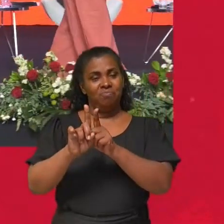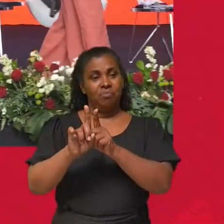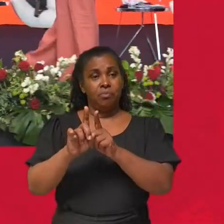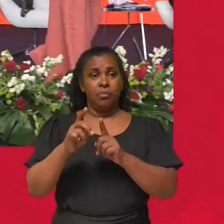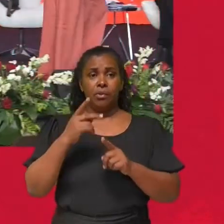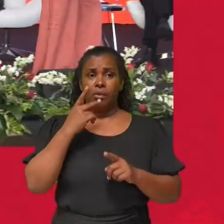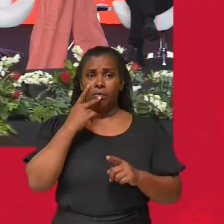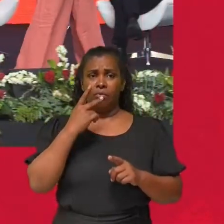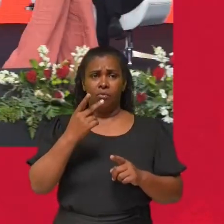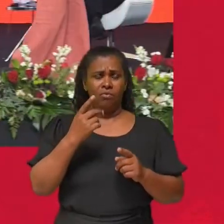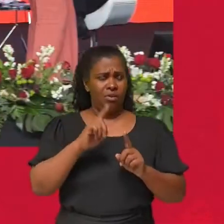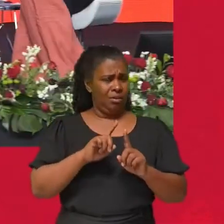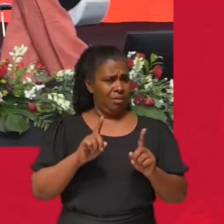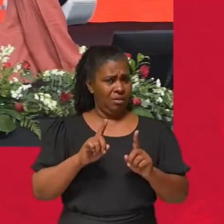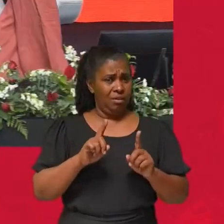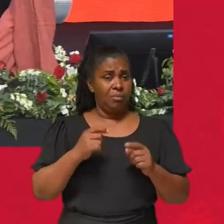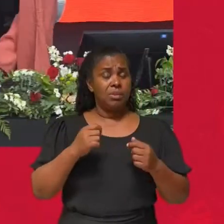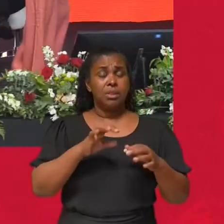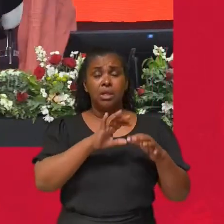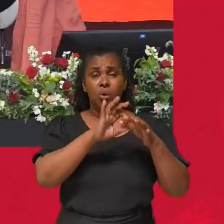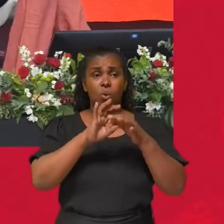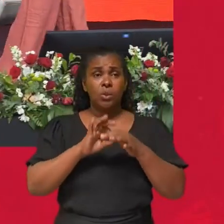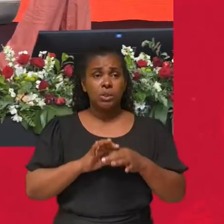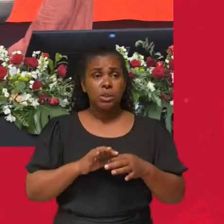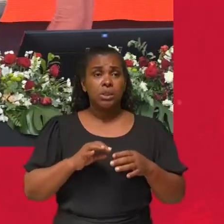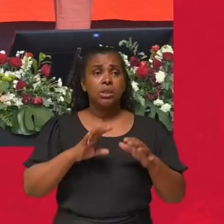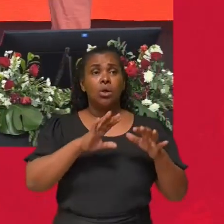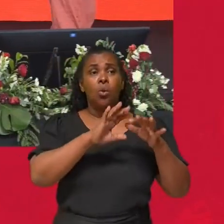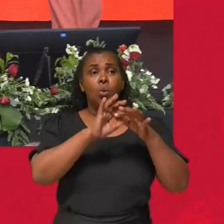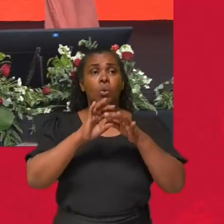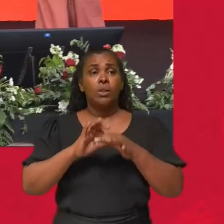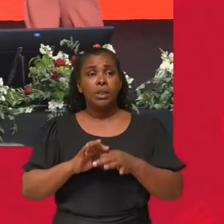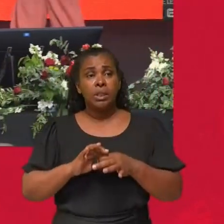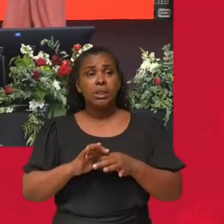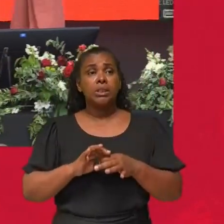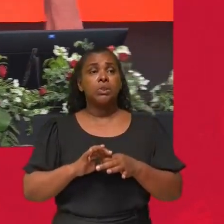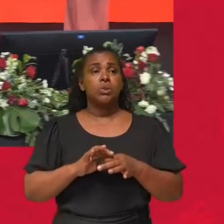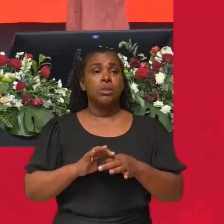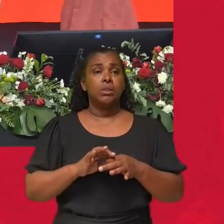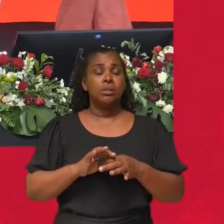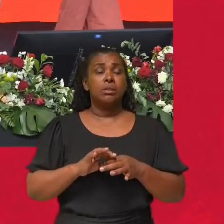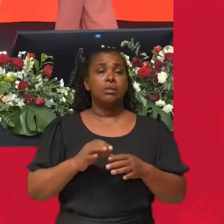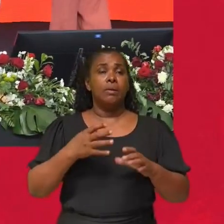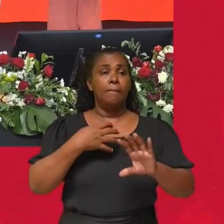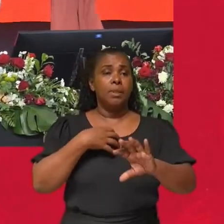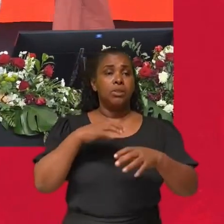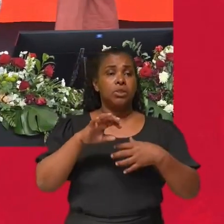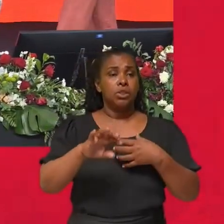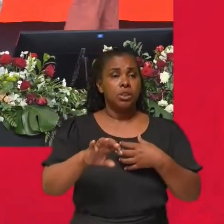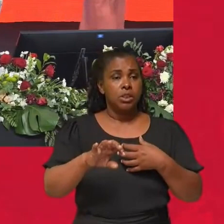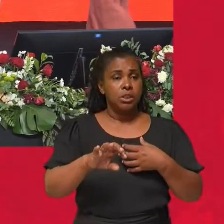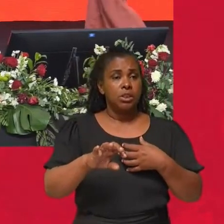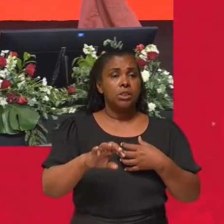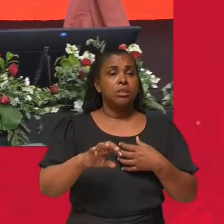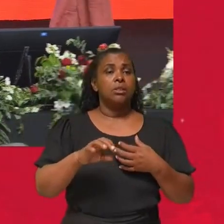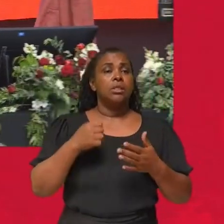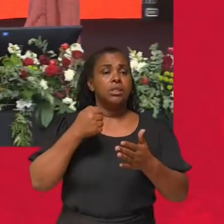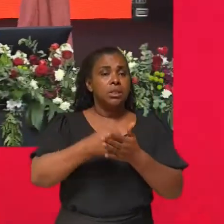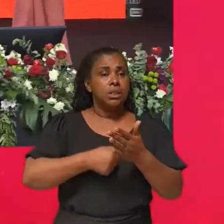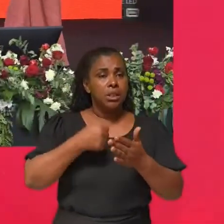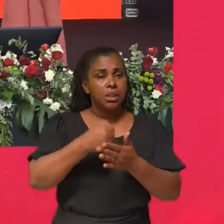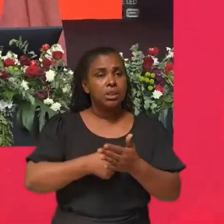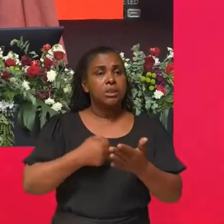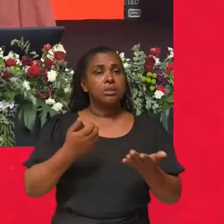contexto, resistência, ressonância, empatia. Assim eu vou estruturar. Eu vou